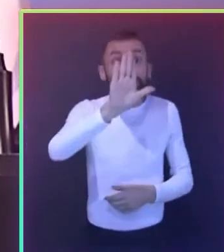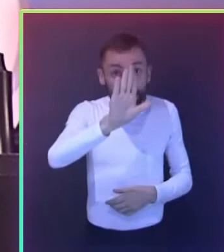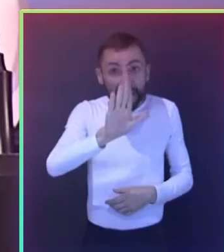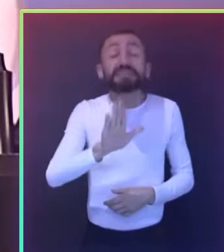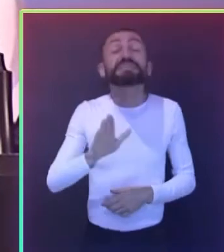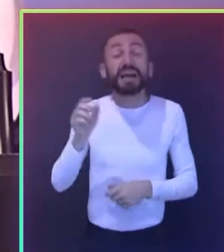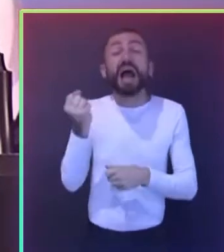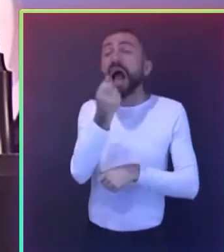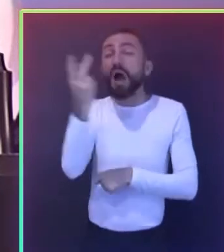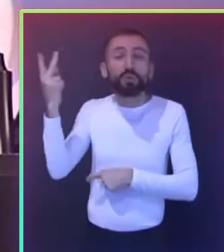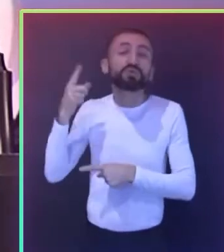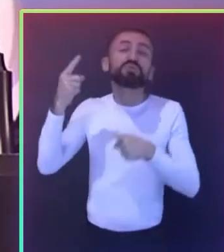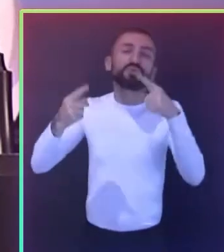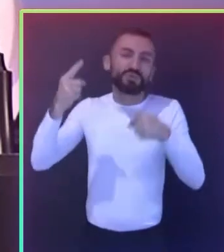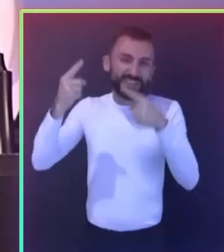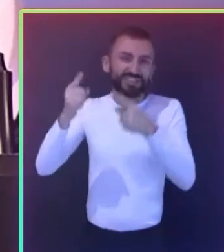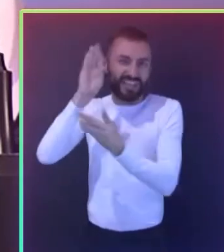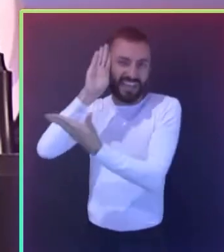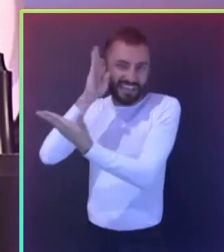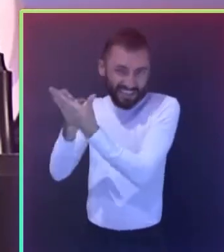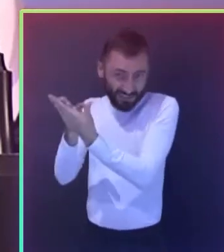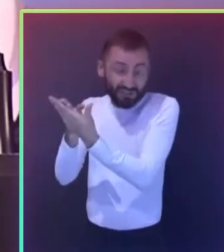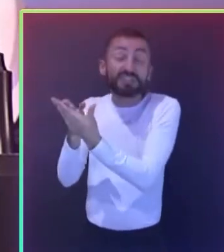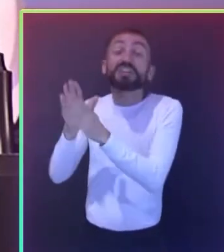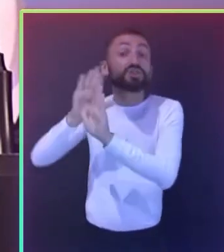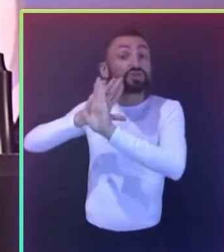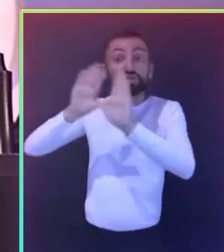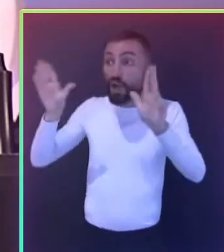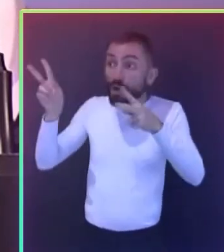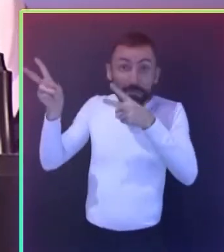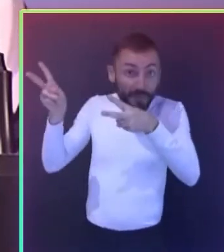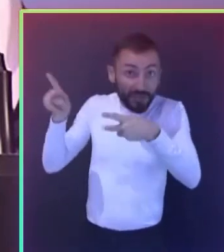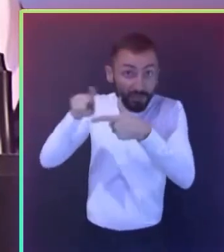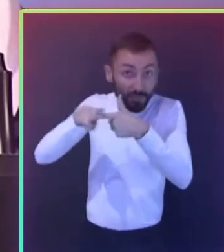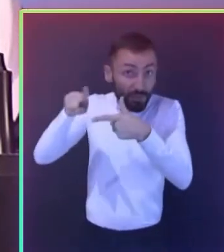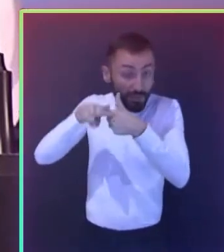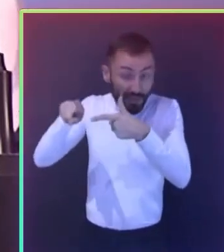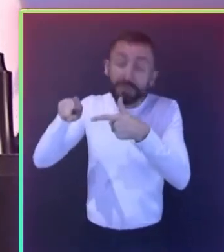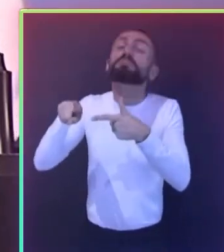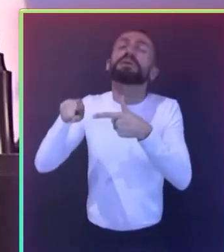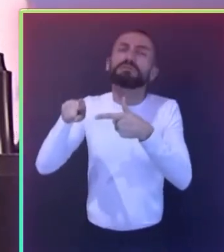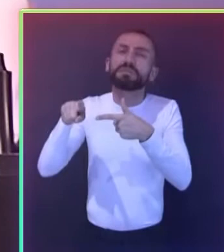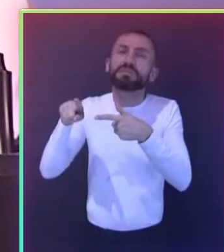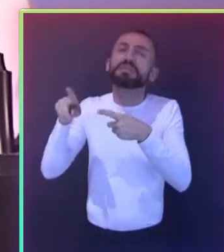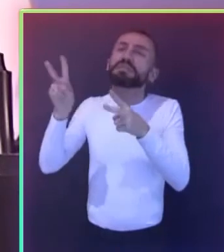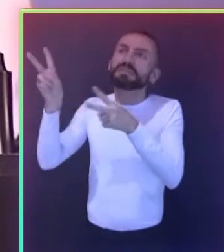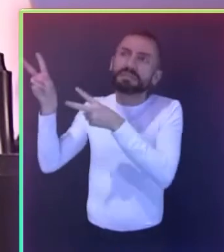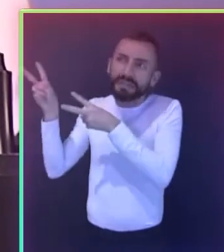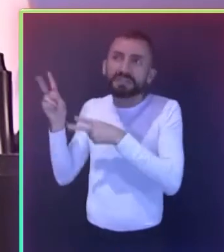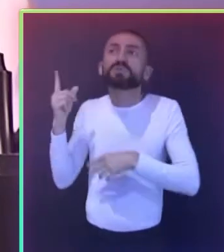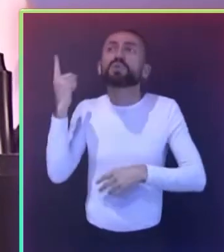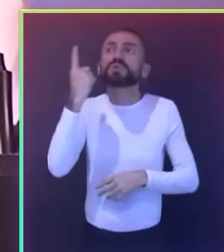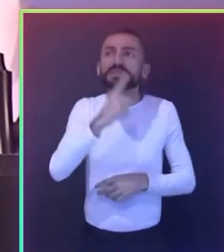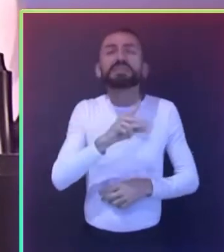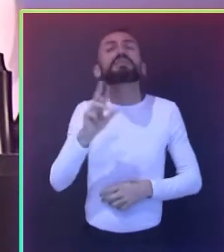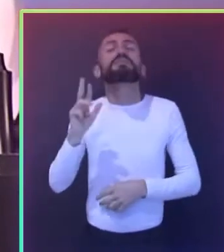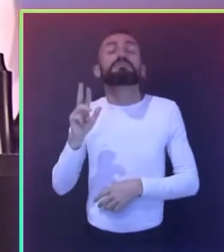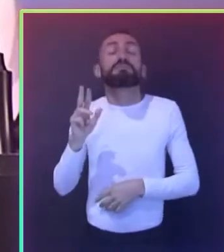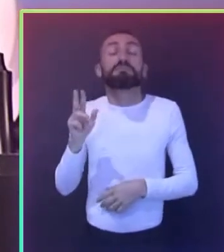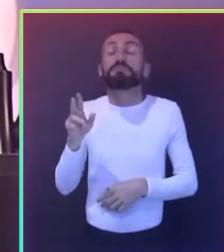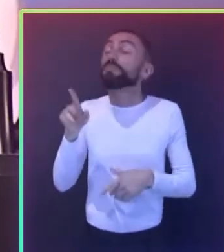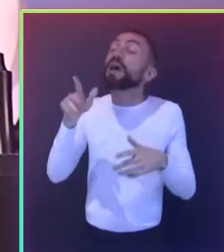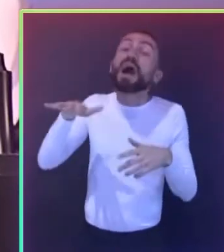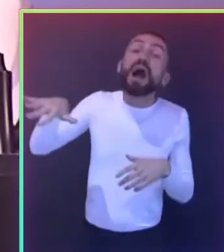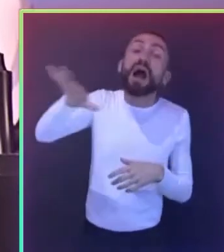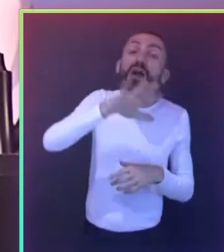a ideologia política não parece ser o único fator determinante para respostas boas ou ruins a